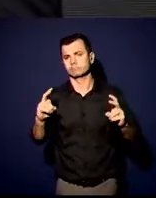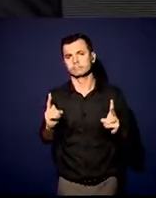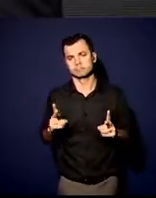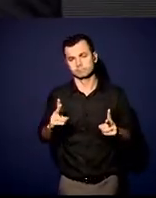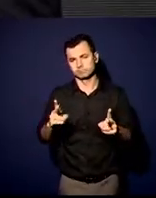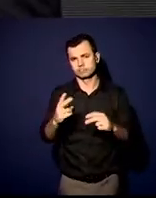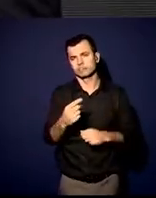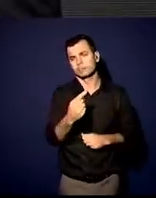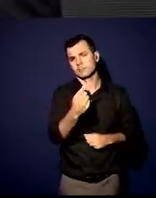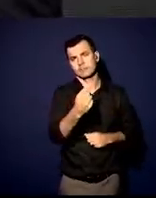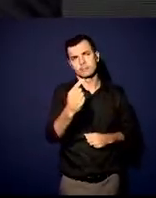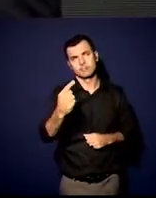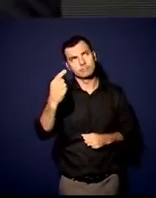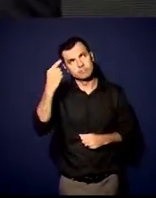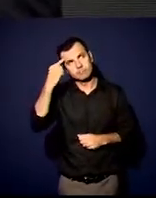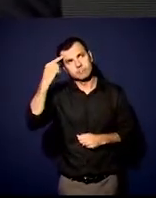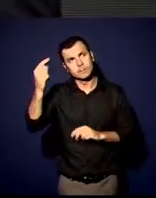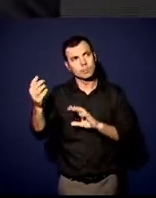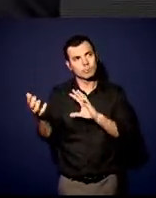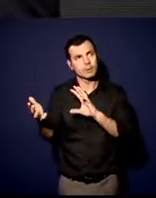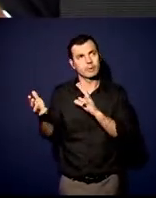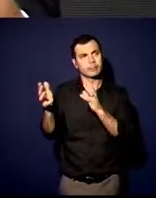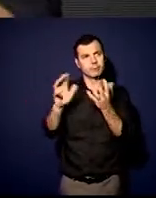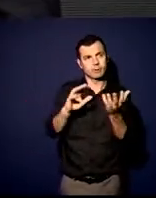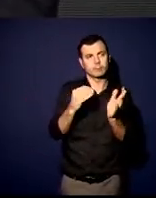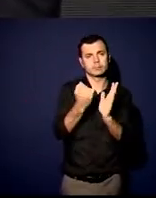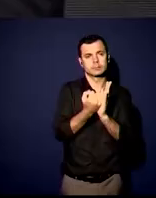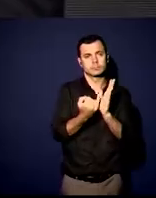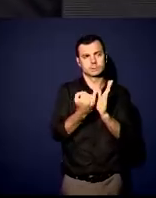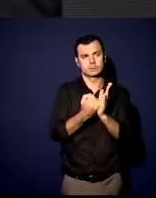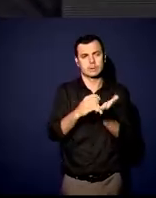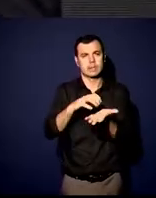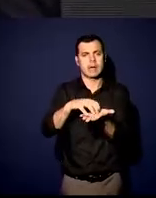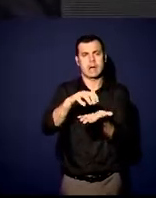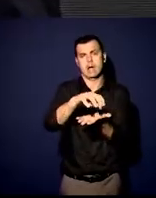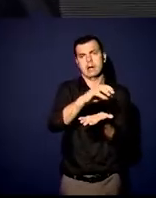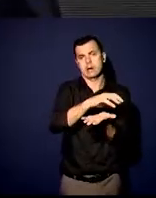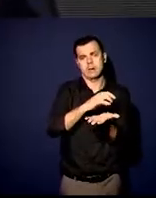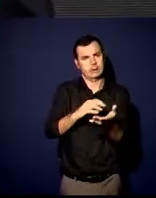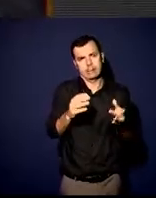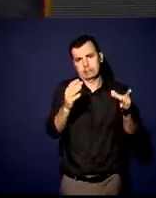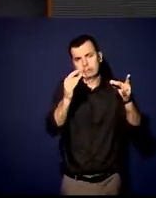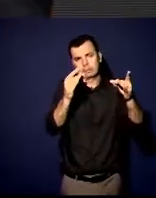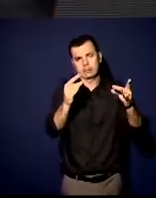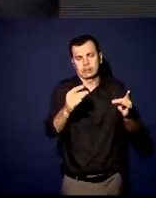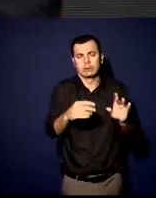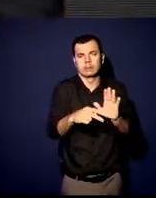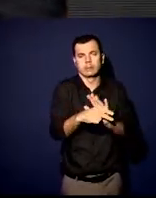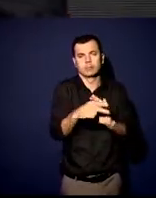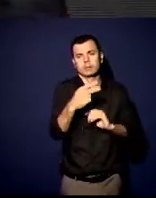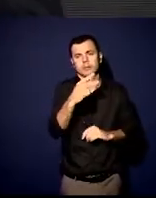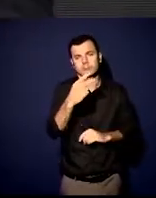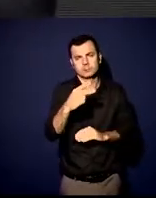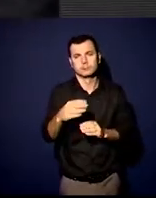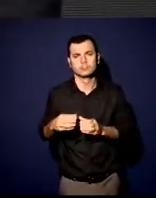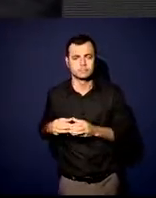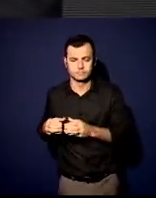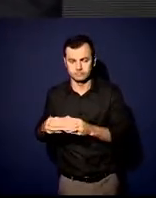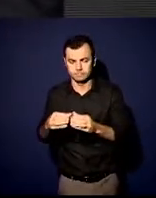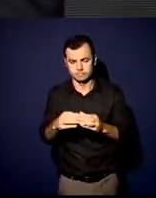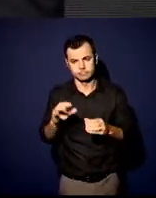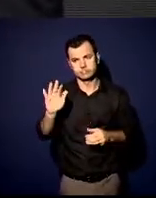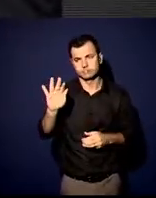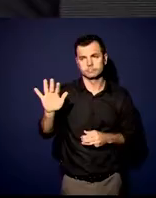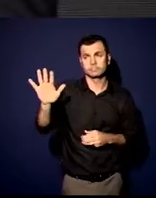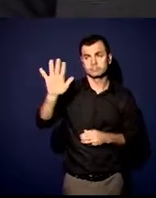cada um tem a sua reforma tributária própria cada setor tem as suas particularidades os entes federativos tem as suas dificuldades